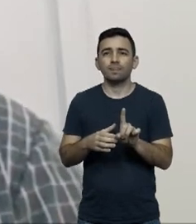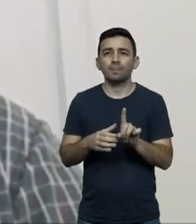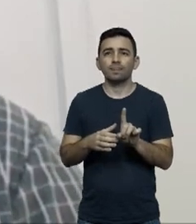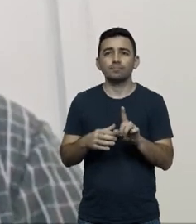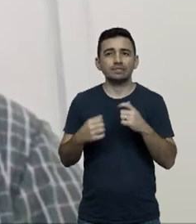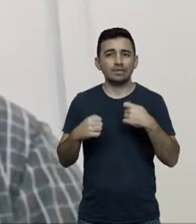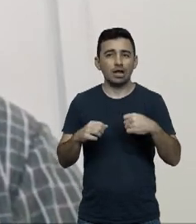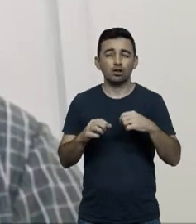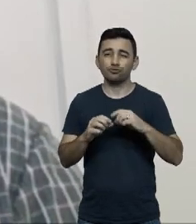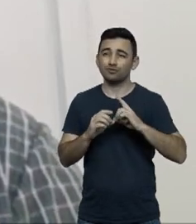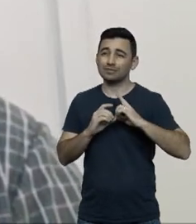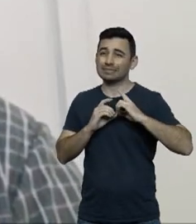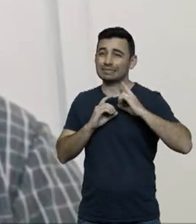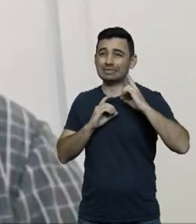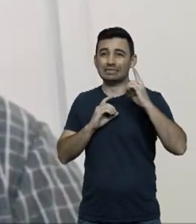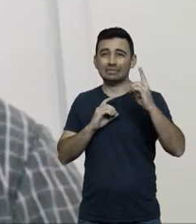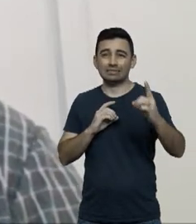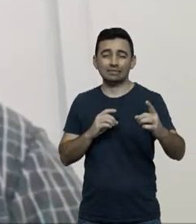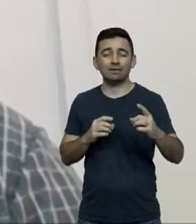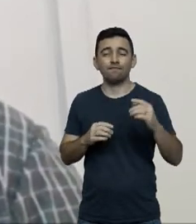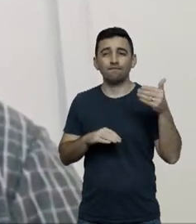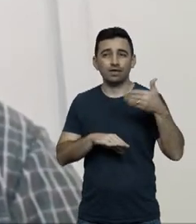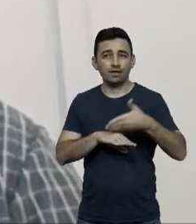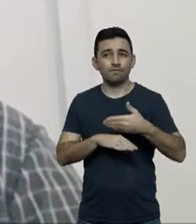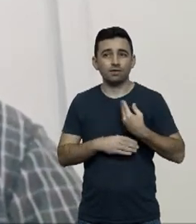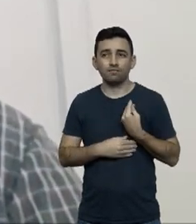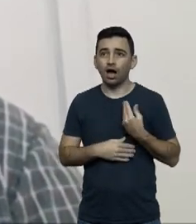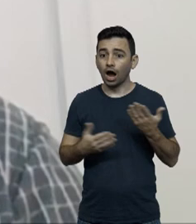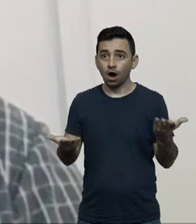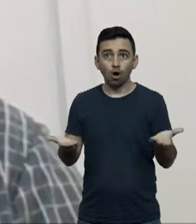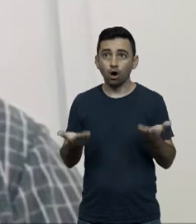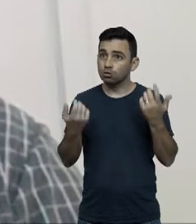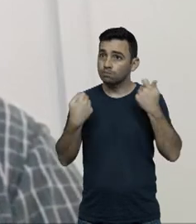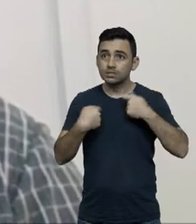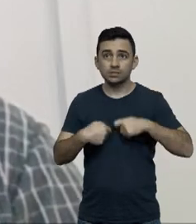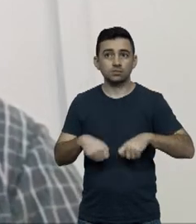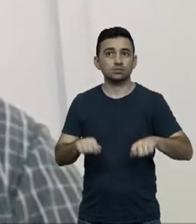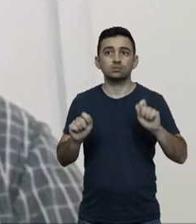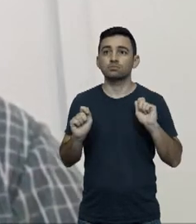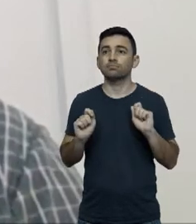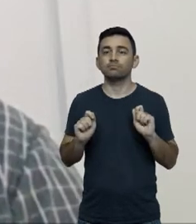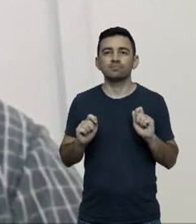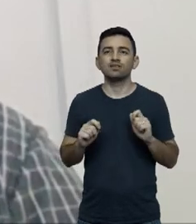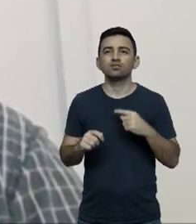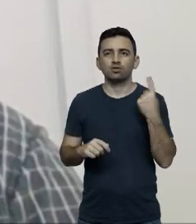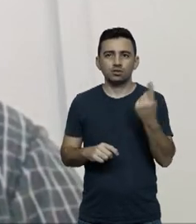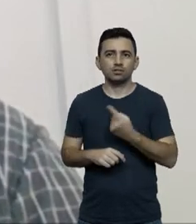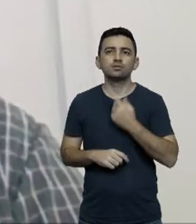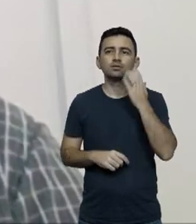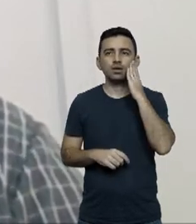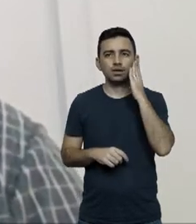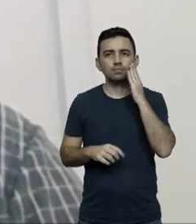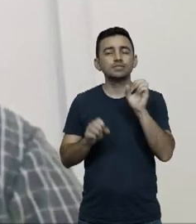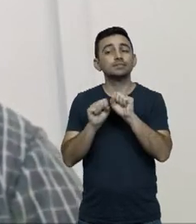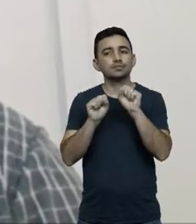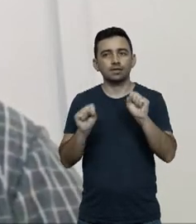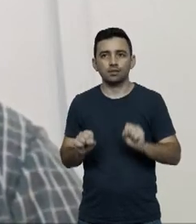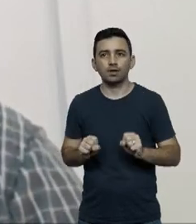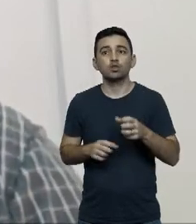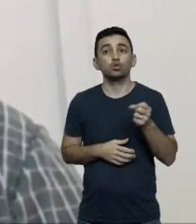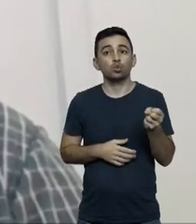longos trajetos para poder se fazer presente hoje em dia de não é necessário a gente sabe que também é um sistema novo